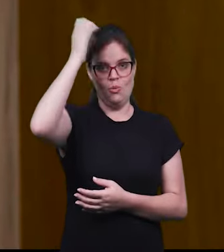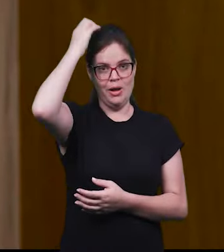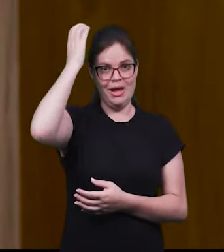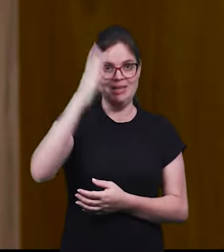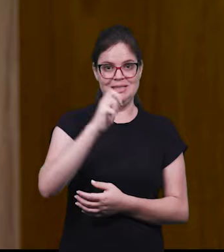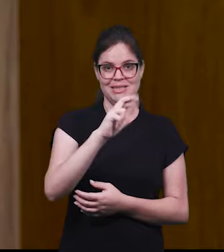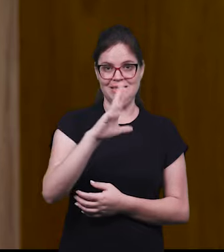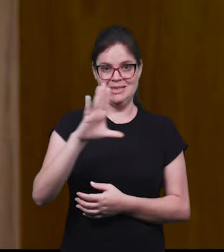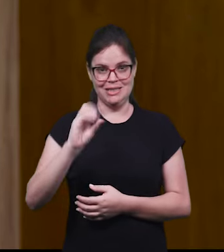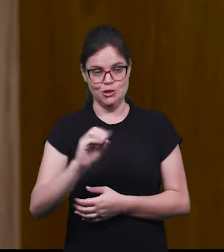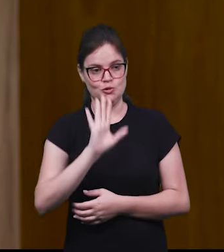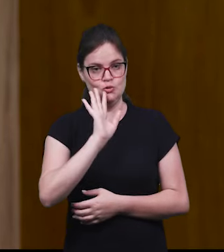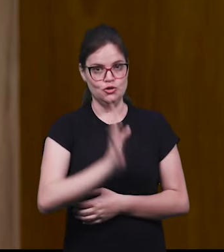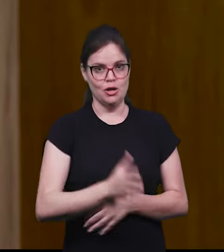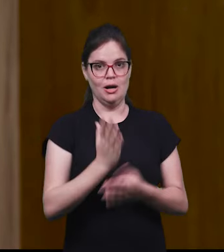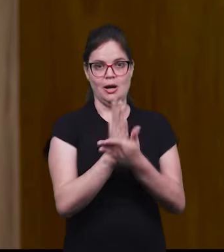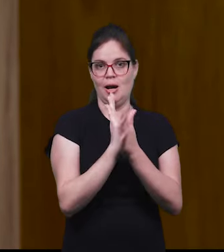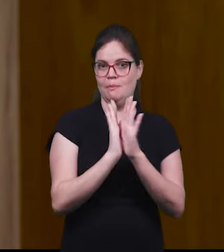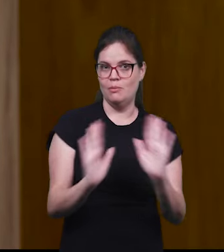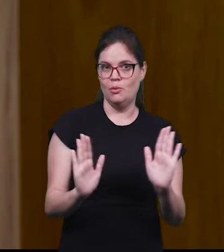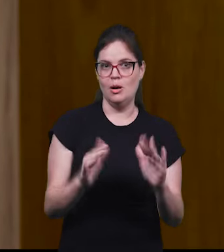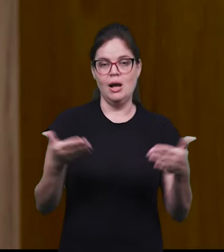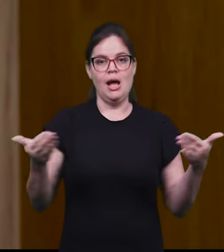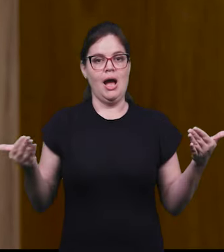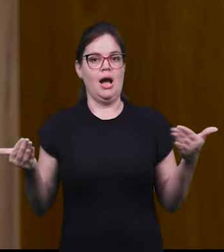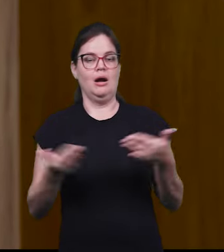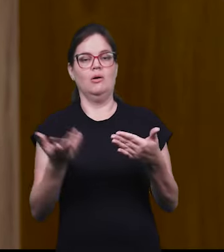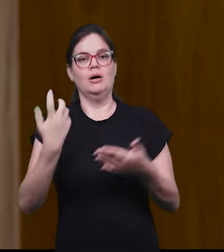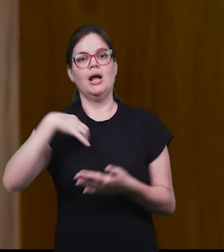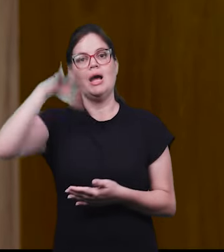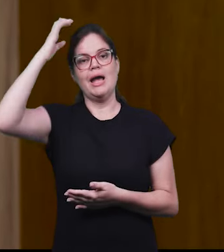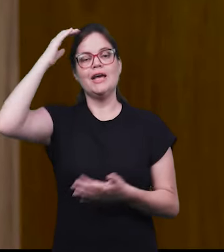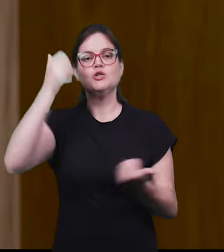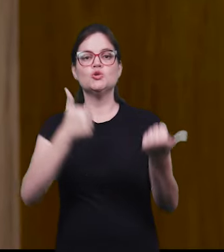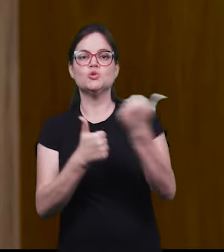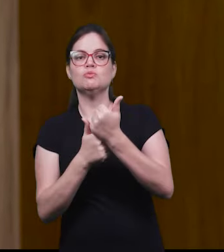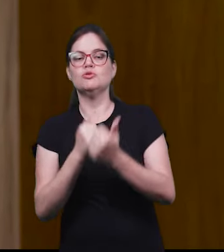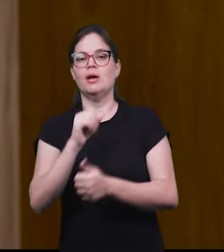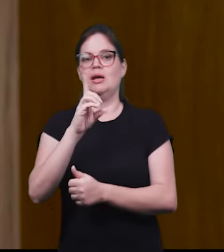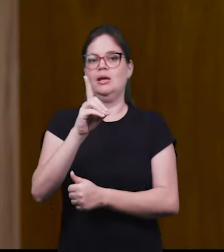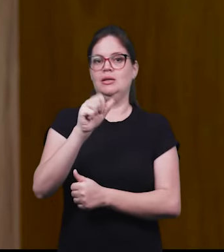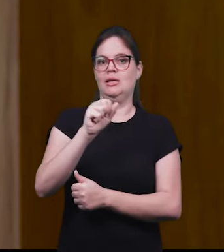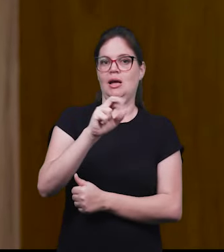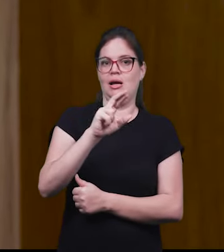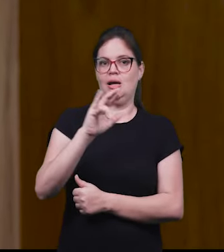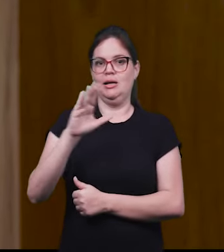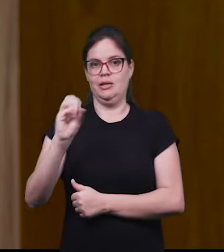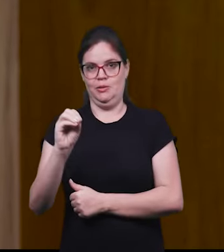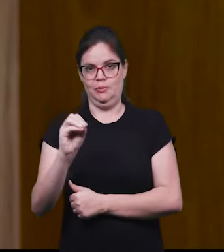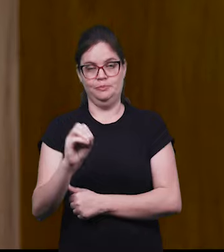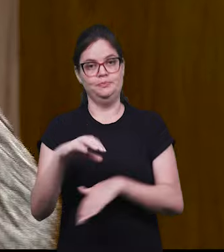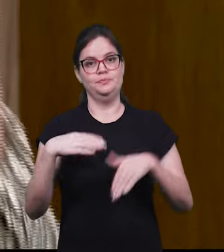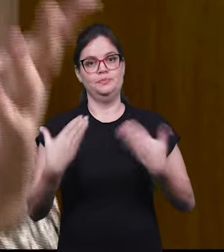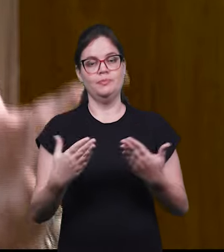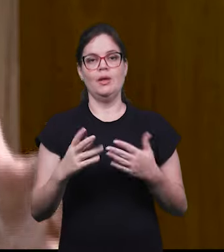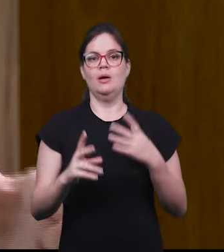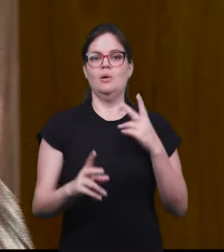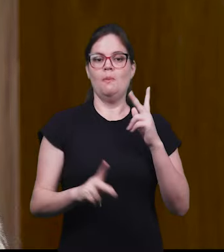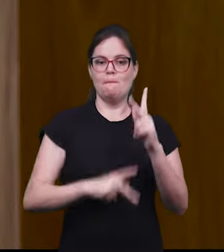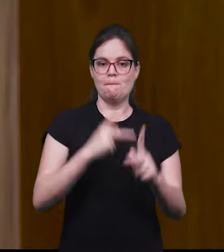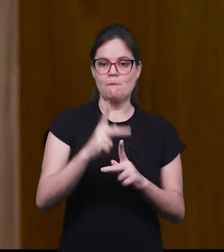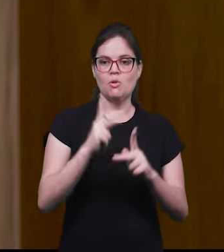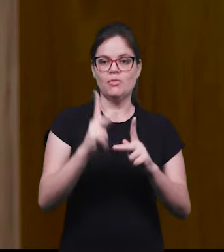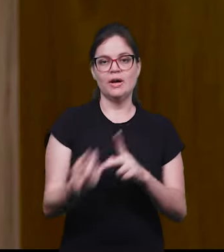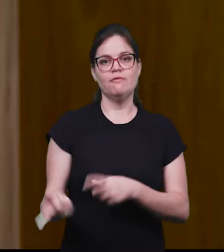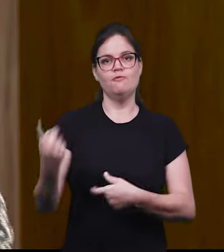Ciro, já estavam sob domínio de Dario. Certo. Então, quando o povo quer voltar para